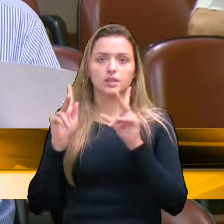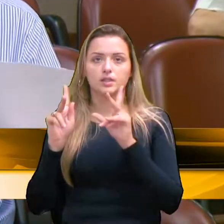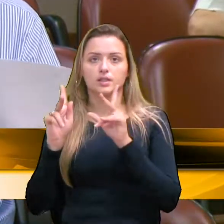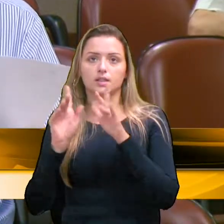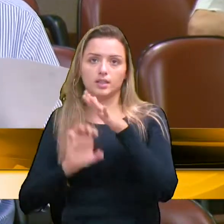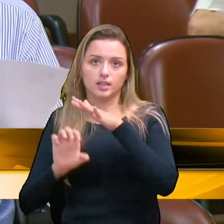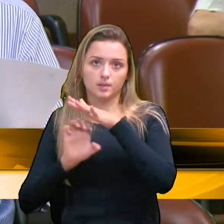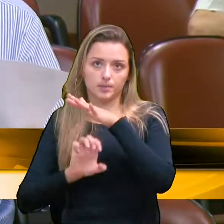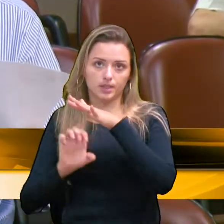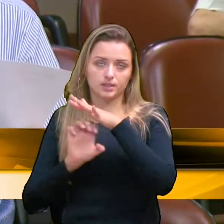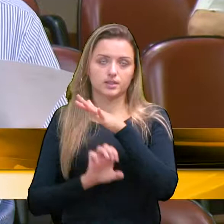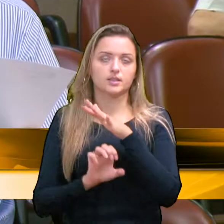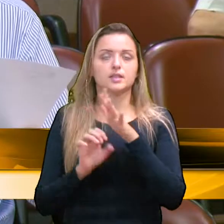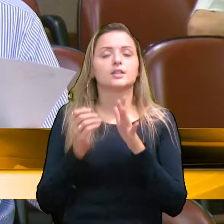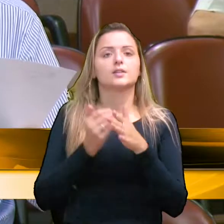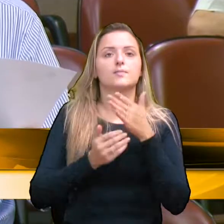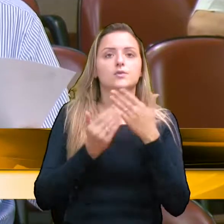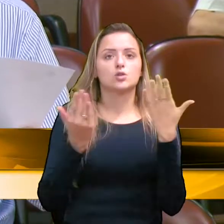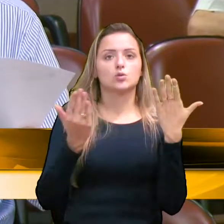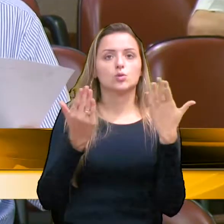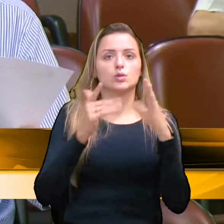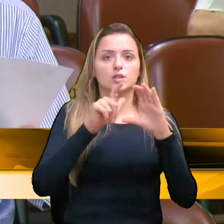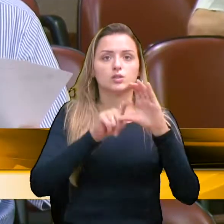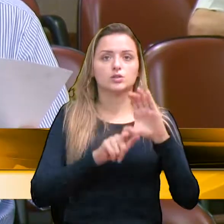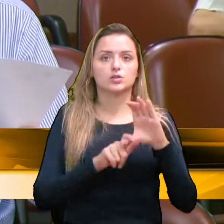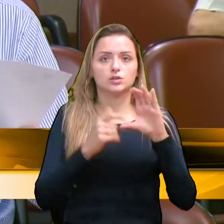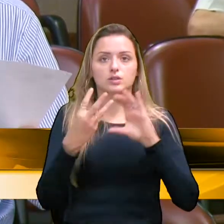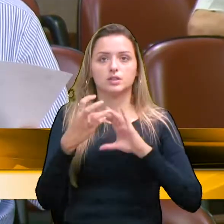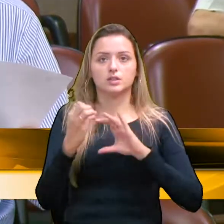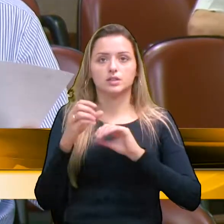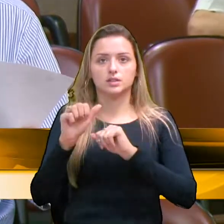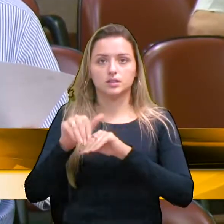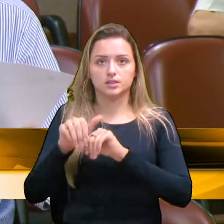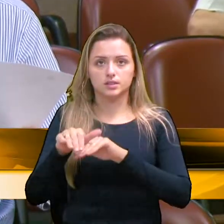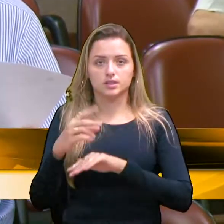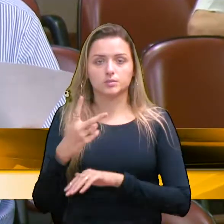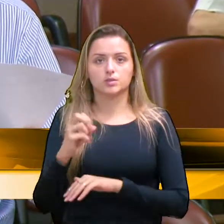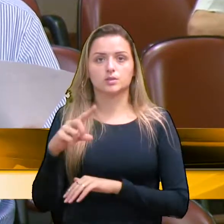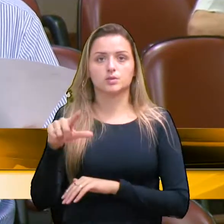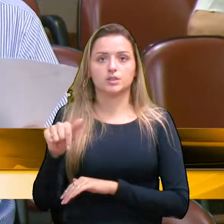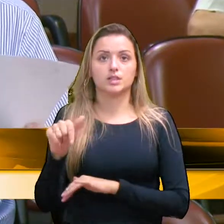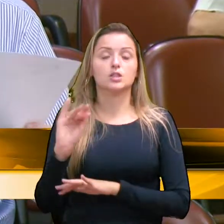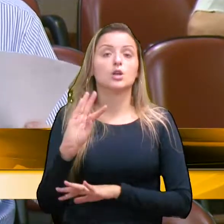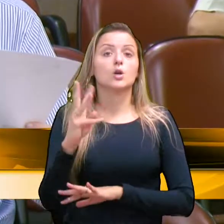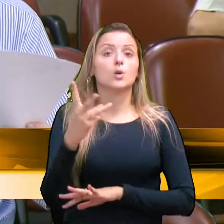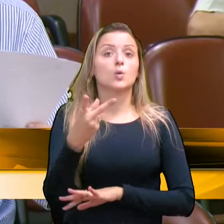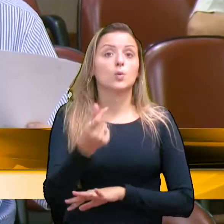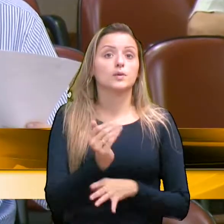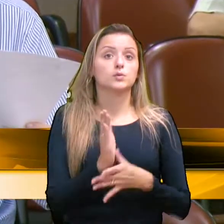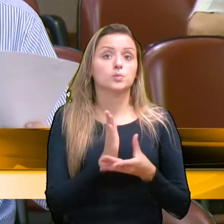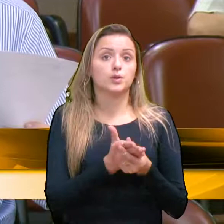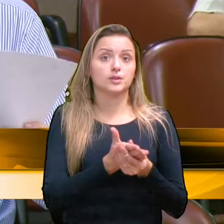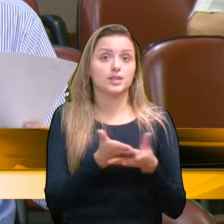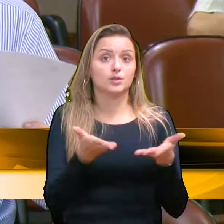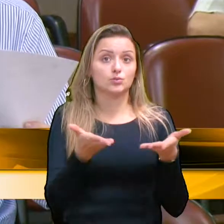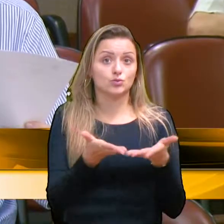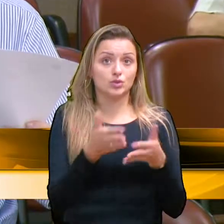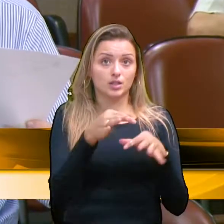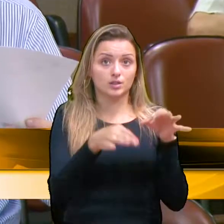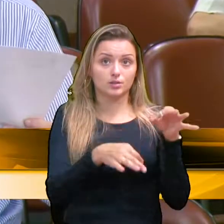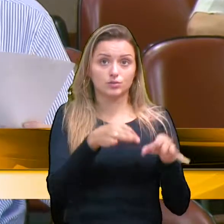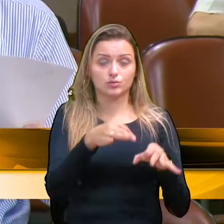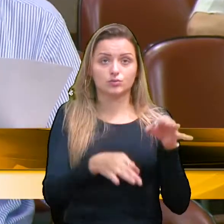Destes, relativamente à dívida ativa em 30 de setembro de 2017, quantas ações de execução fiscal já estão ajuizadas e qual o